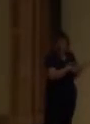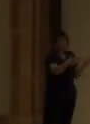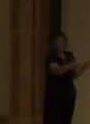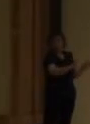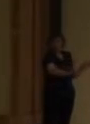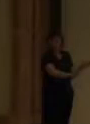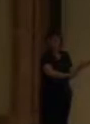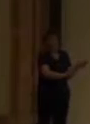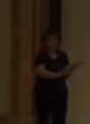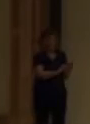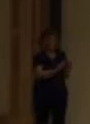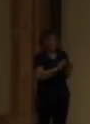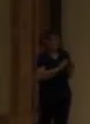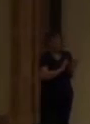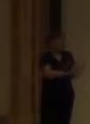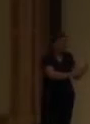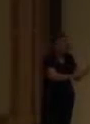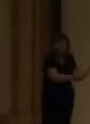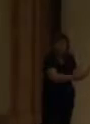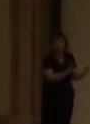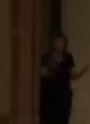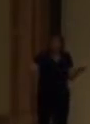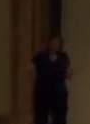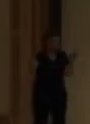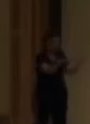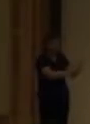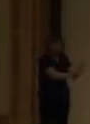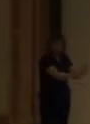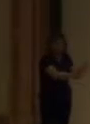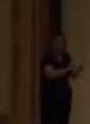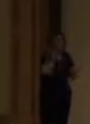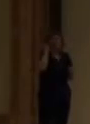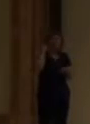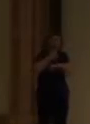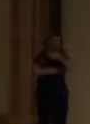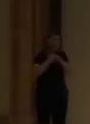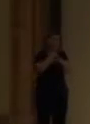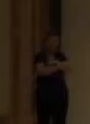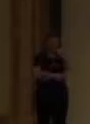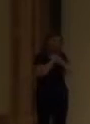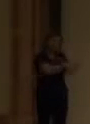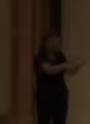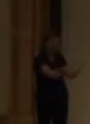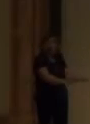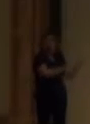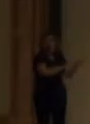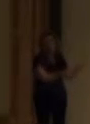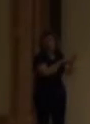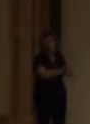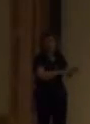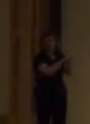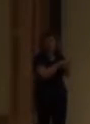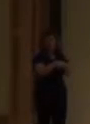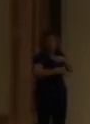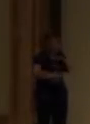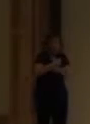provisória enquanto não se resolve o problema que toca esses povos. No entanto, já há campos de refugiados